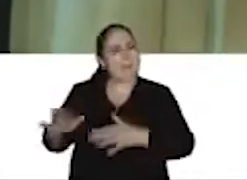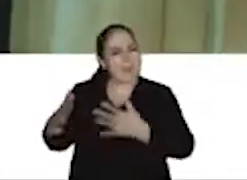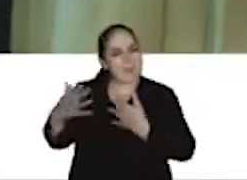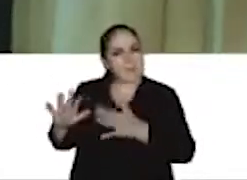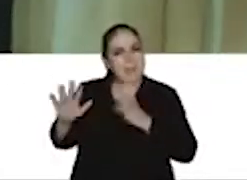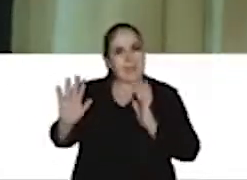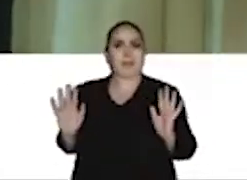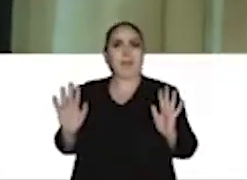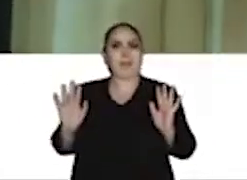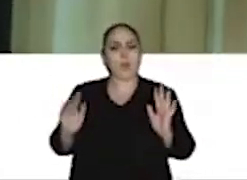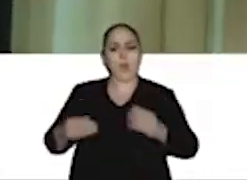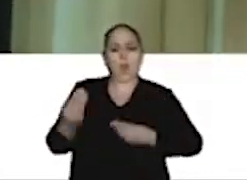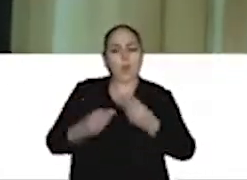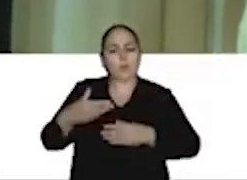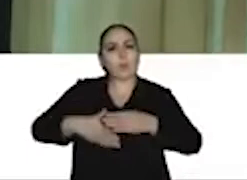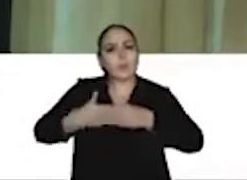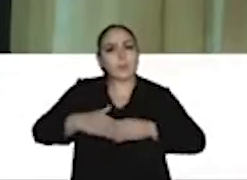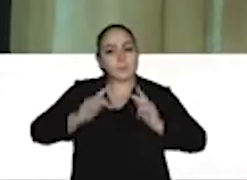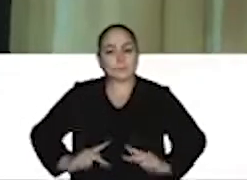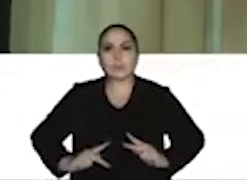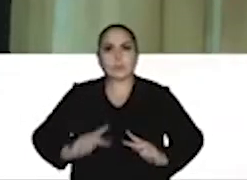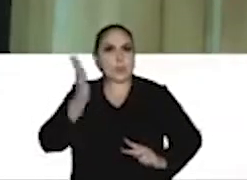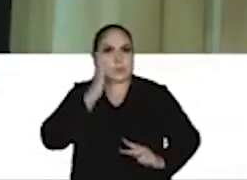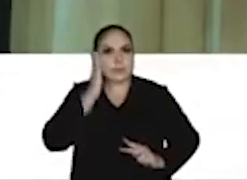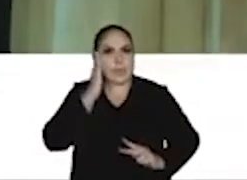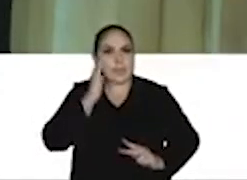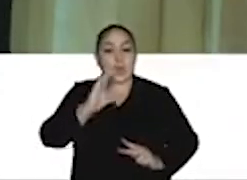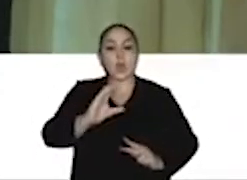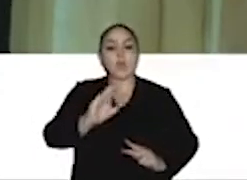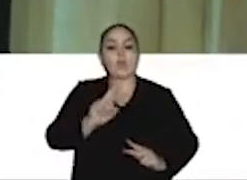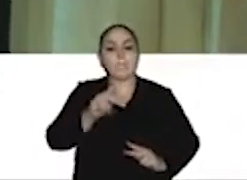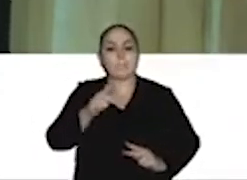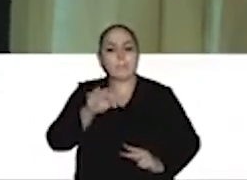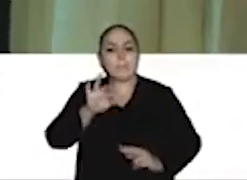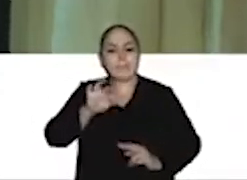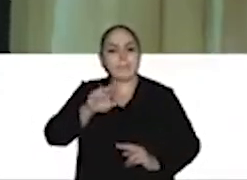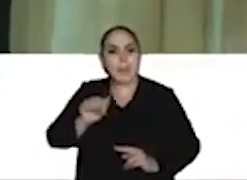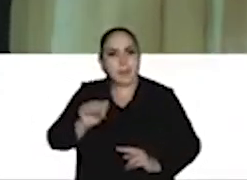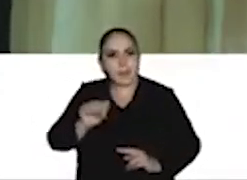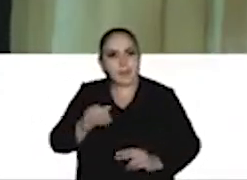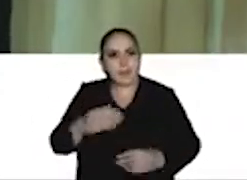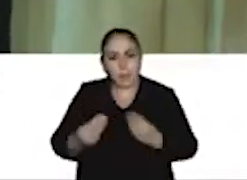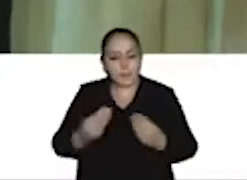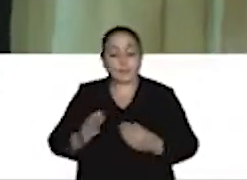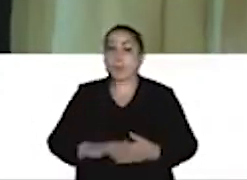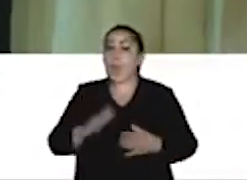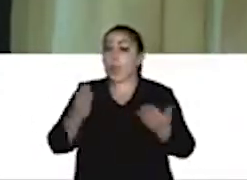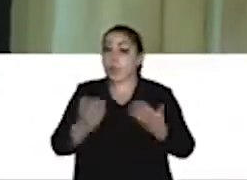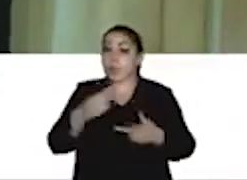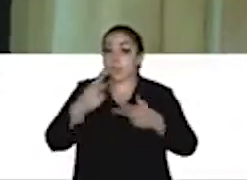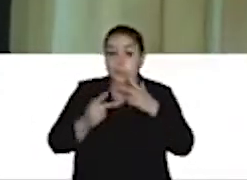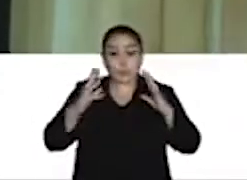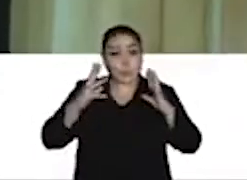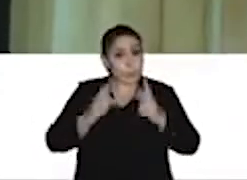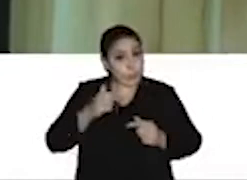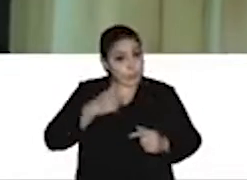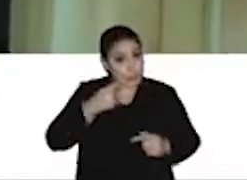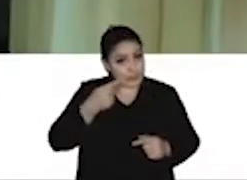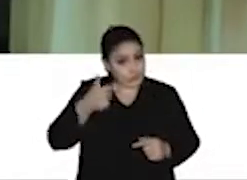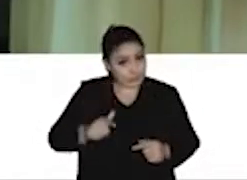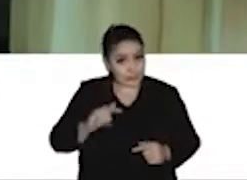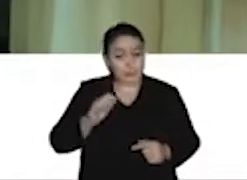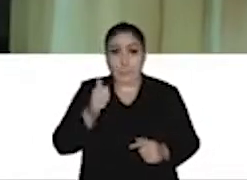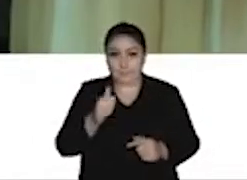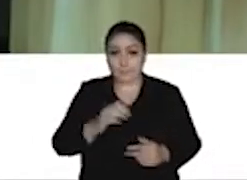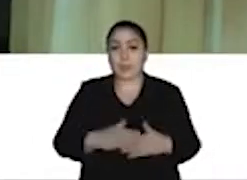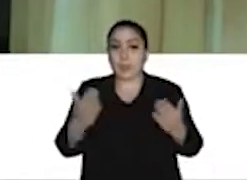rapaz. Como é que vai cumprimentar as pessoas desse jeito? Televisão? Não sabe cumprimentar as pessoas? Não sei. Fala o seguinte, a partir de agora, tu repete tudo que eu falar. Repete tudo que eu falar.